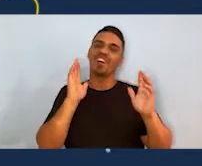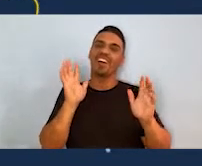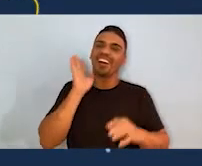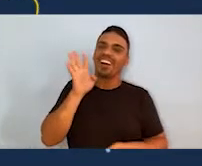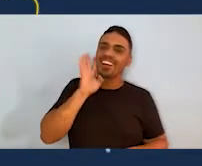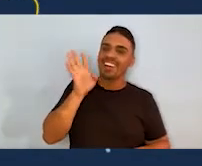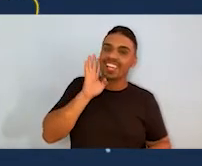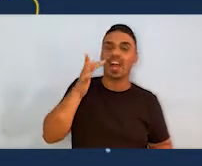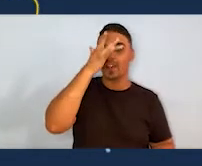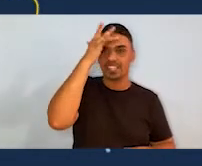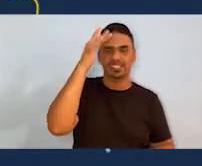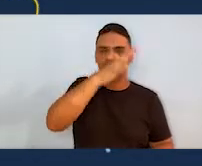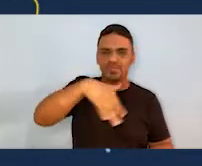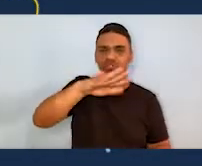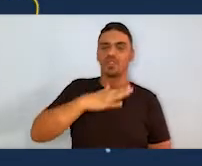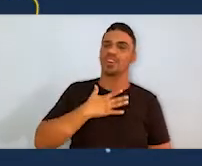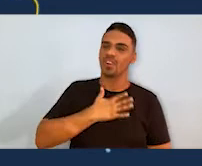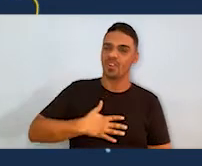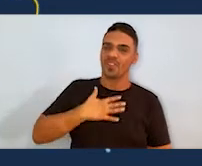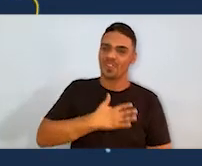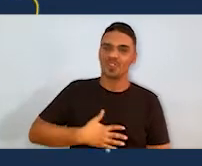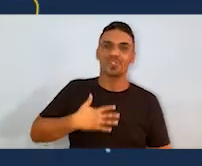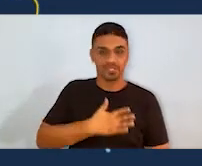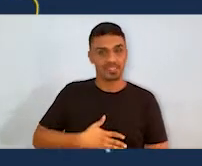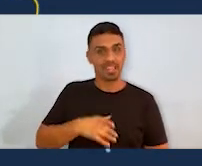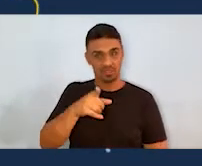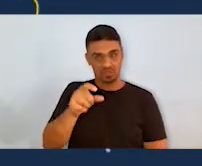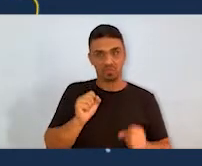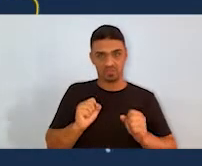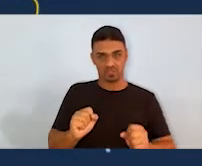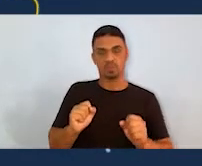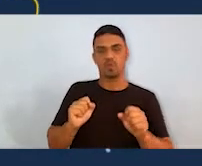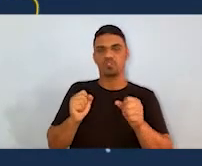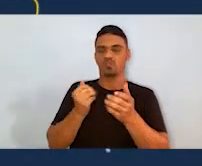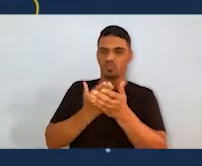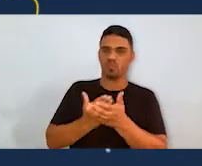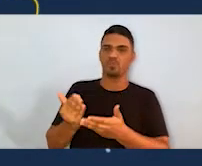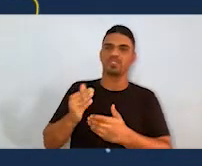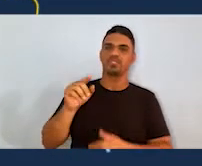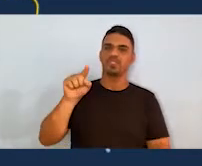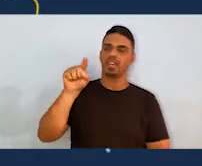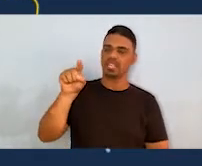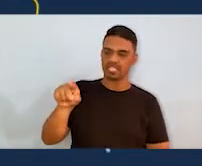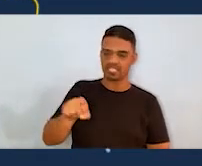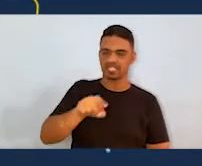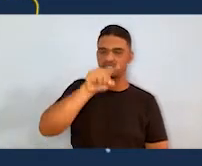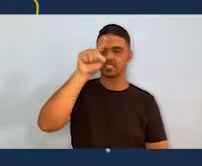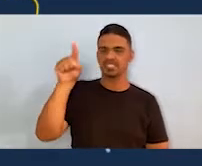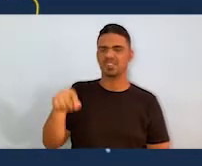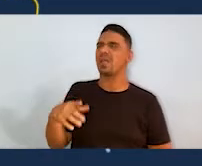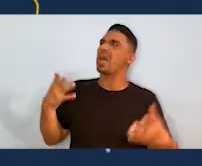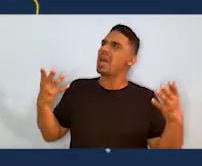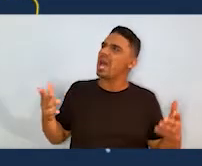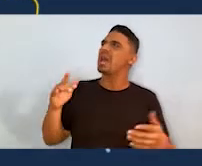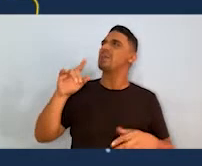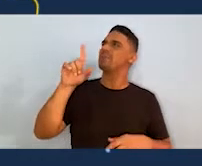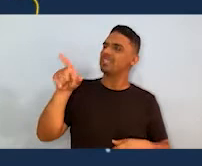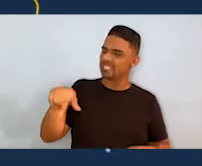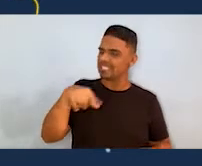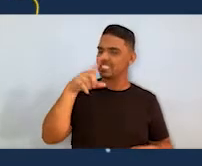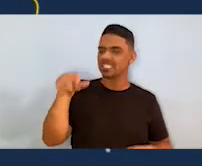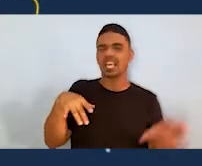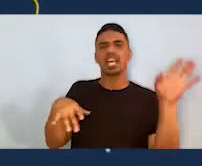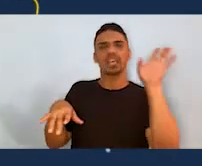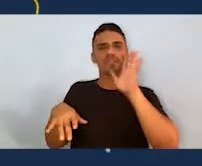uma coisa que funcionou bem para as pessoas. Então, vocês podem começar com a ferramenta círculo, não tem problema, não é... mas o círculo, que é